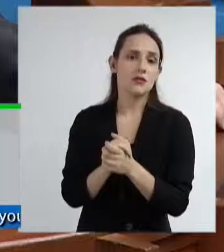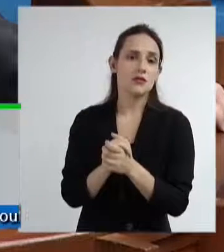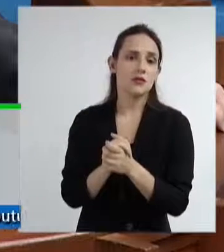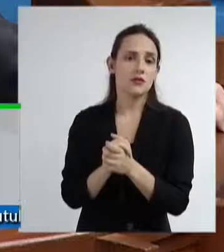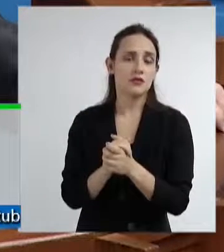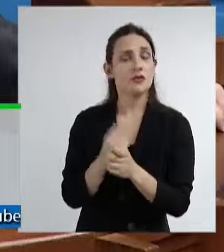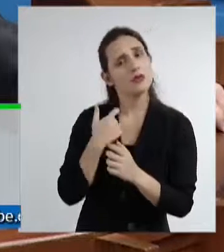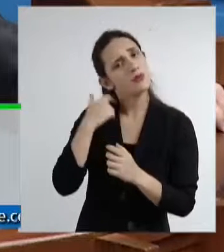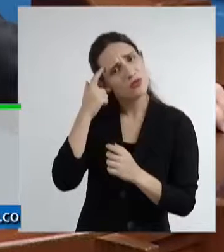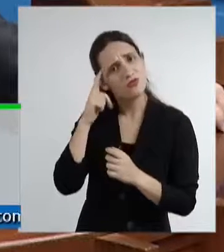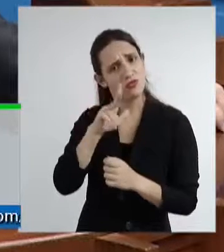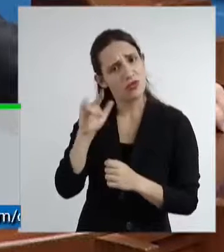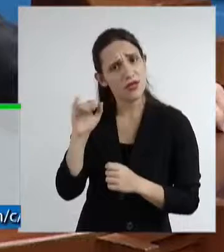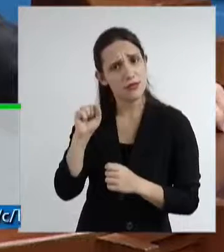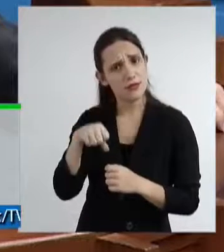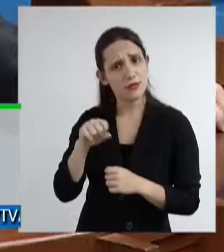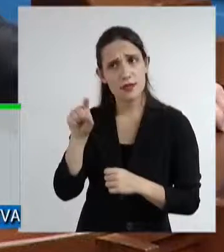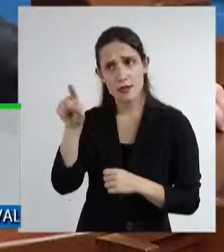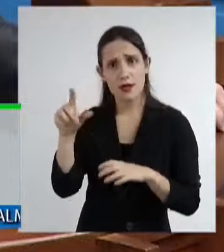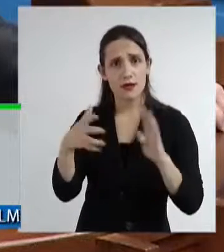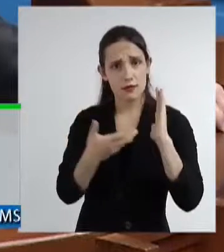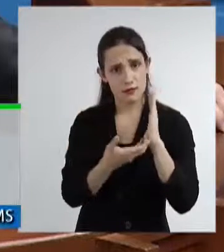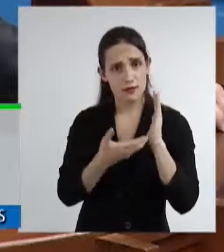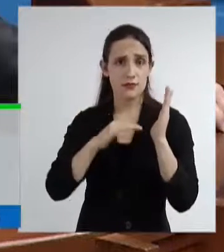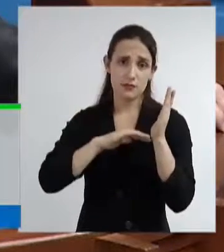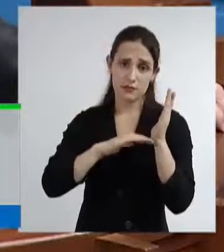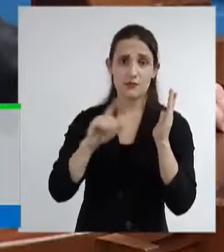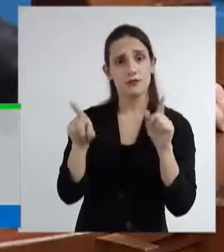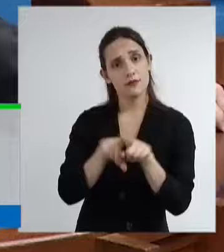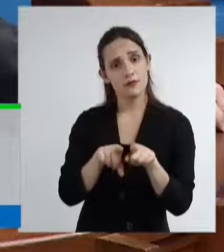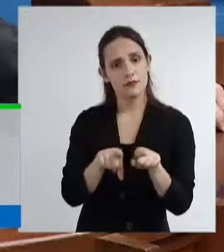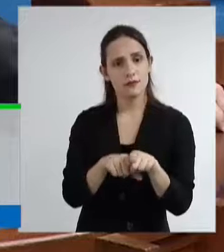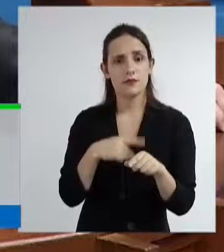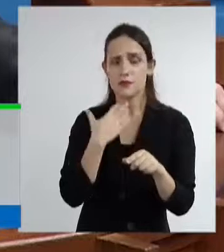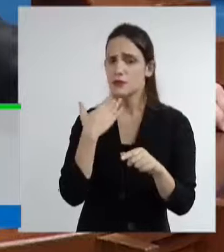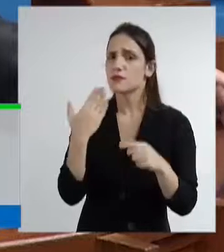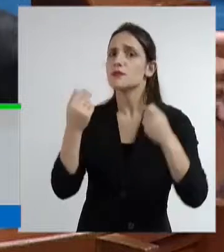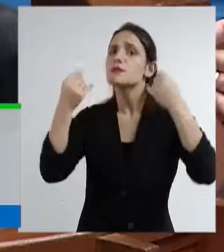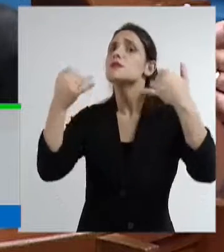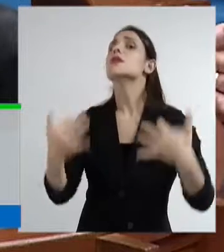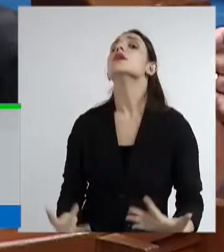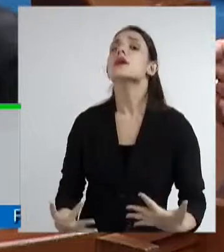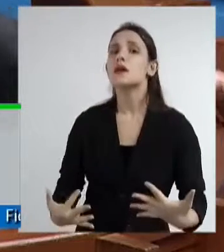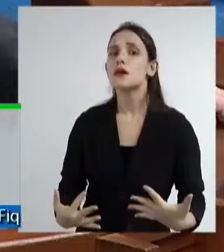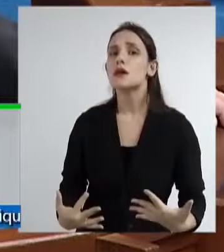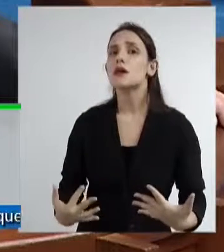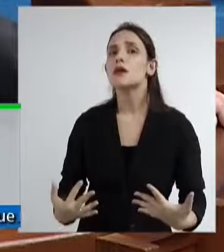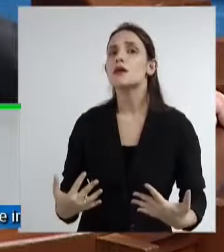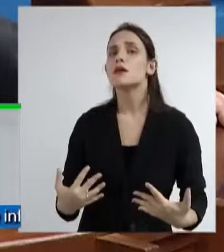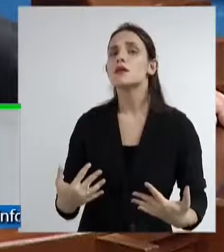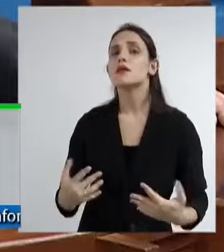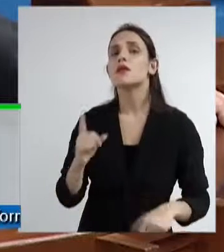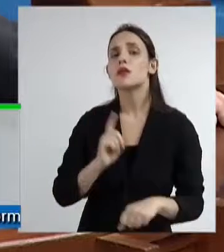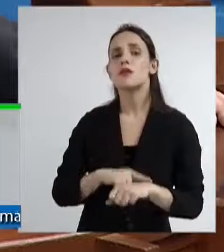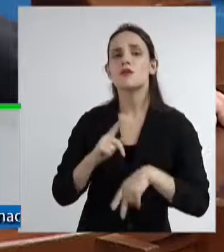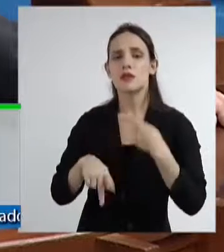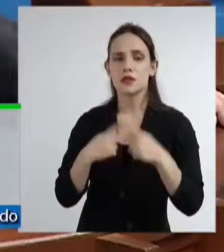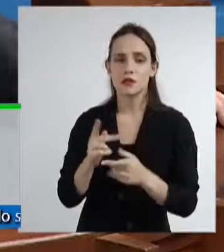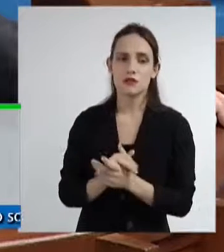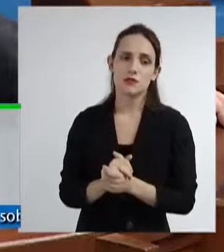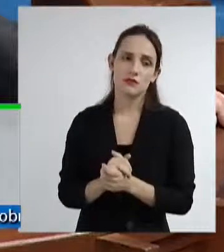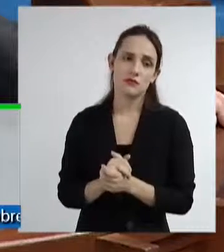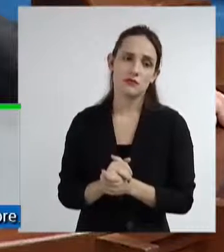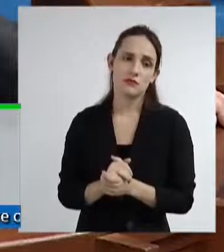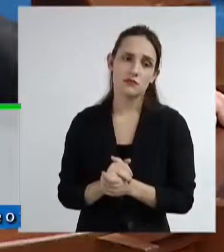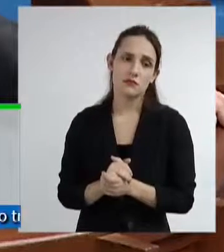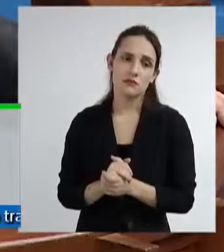eu acho que vai acontecer na Câmara e no Senado, pedir explicações do ministro sobre a sua manifestação. Na verdade,